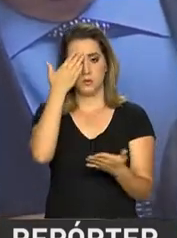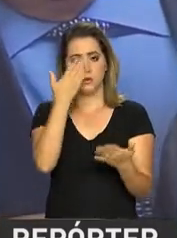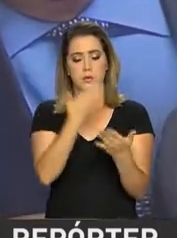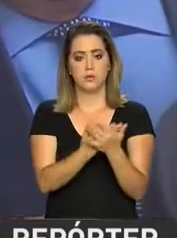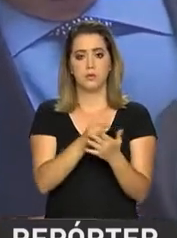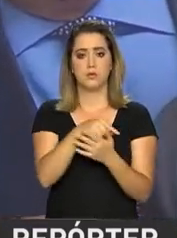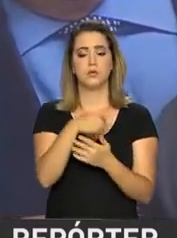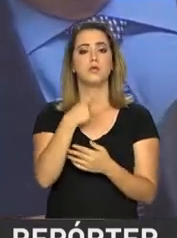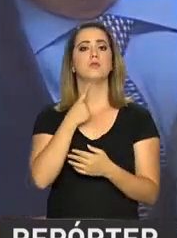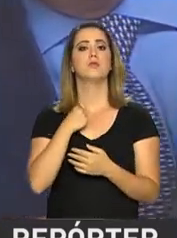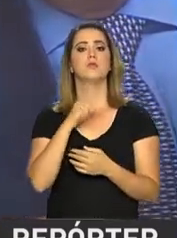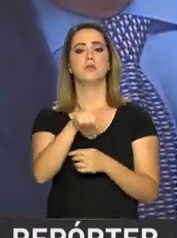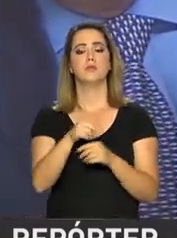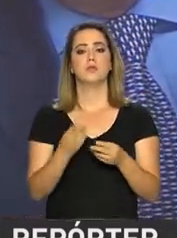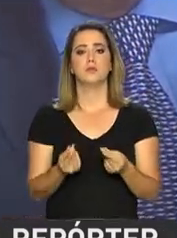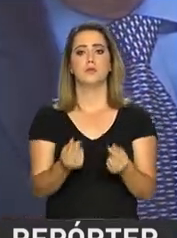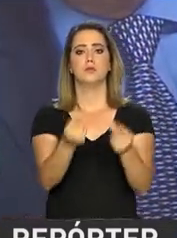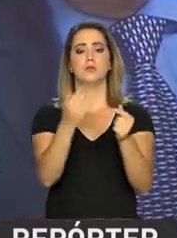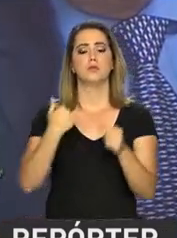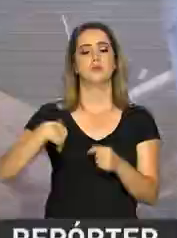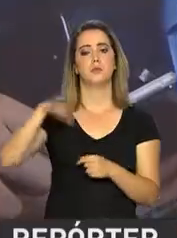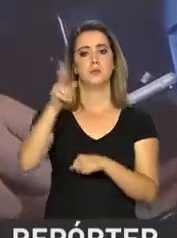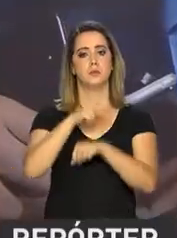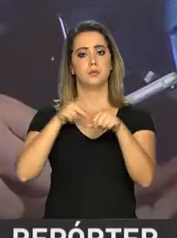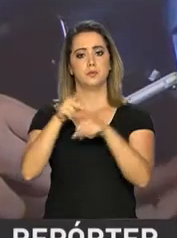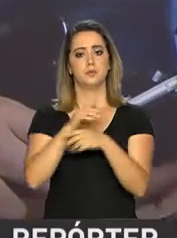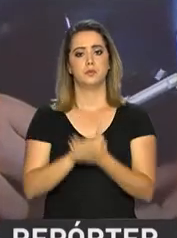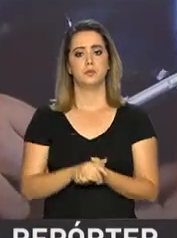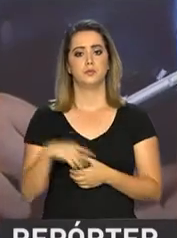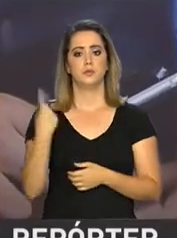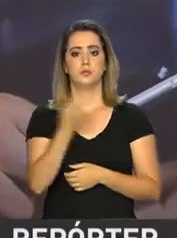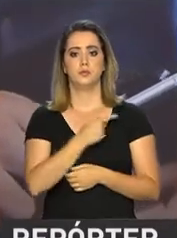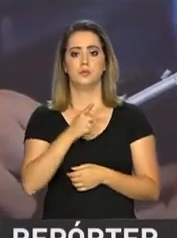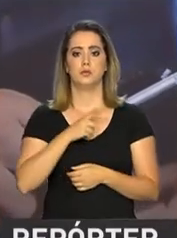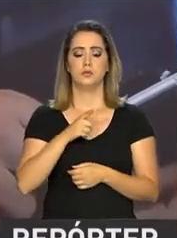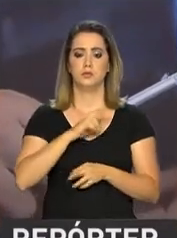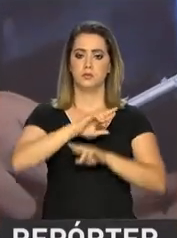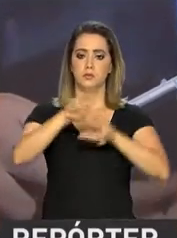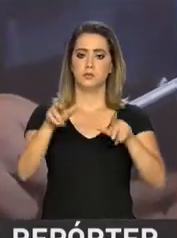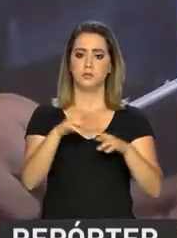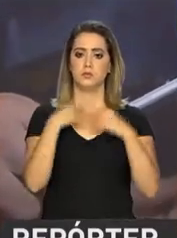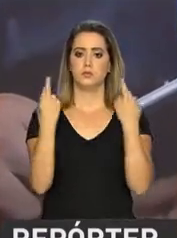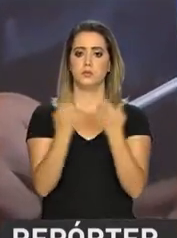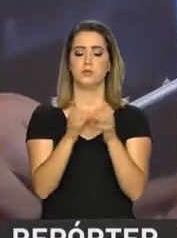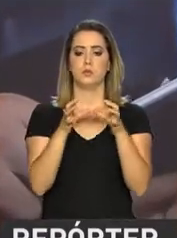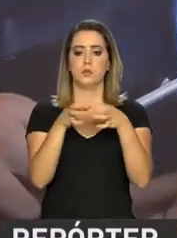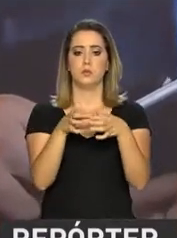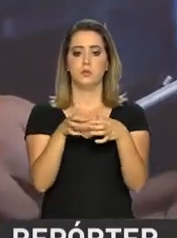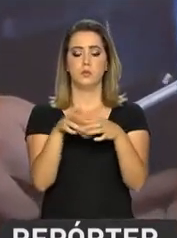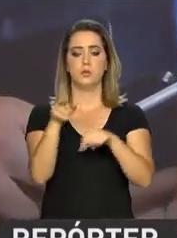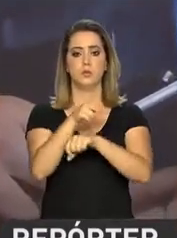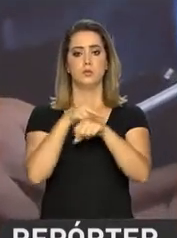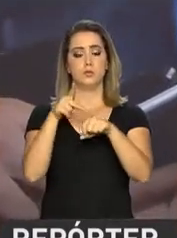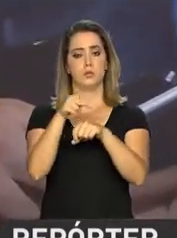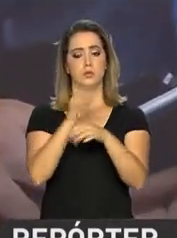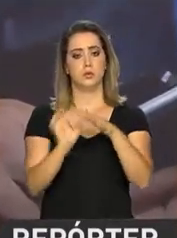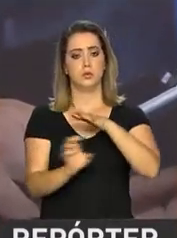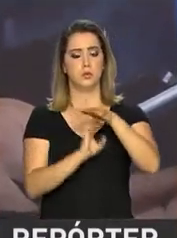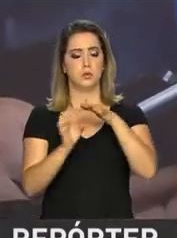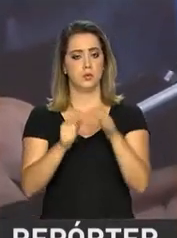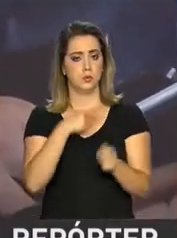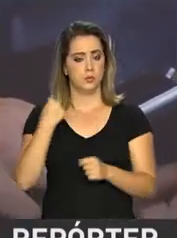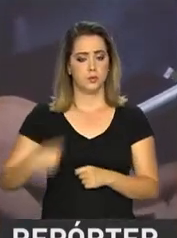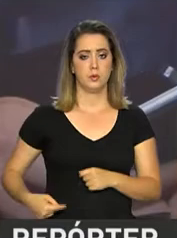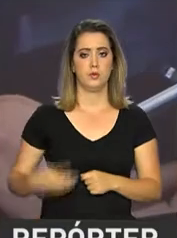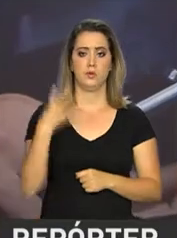interesse em investir mais no país nós tivemos várias reuniões com empresários chineses foram quatro